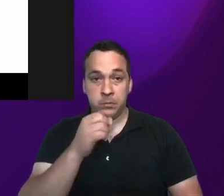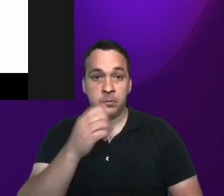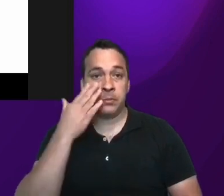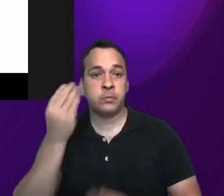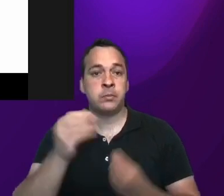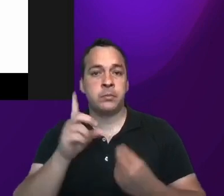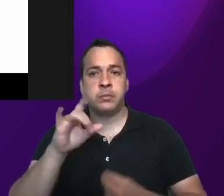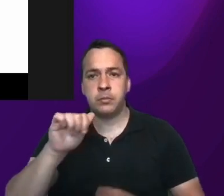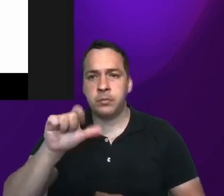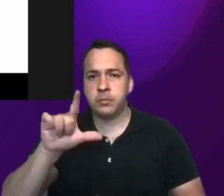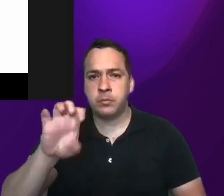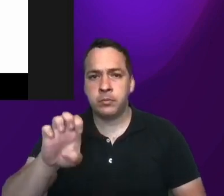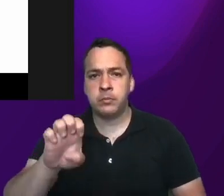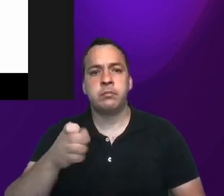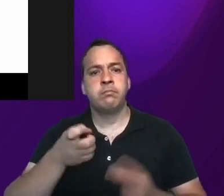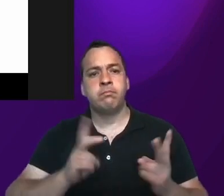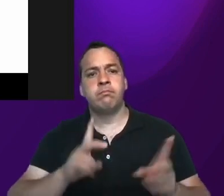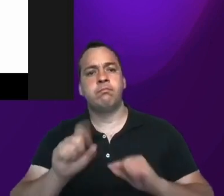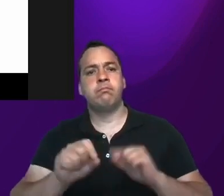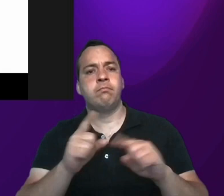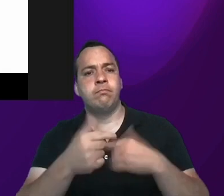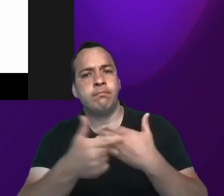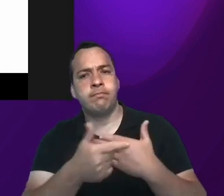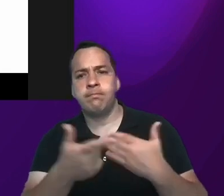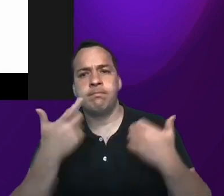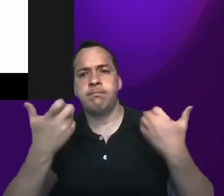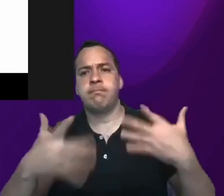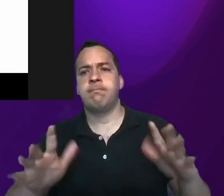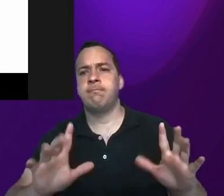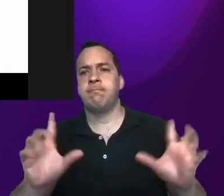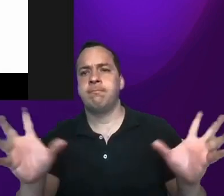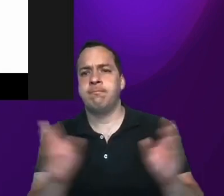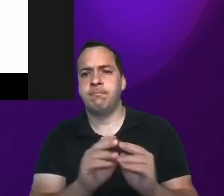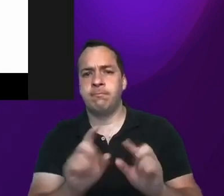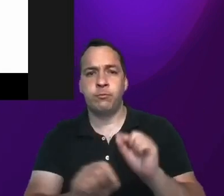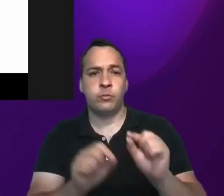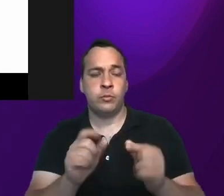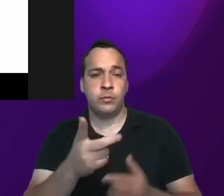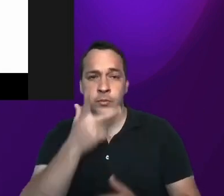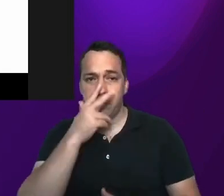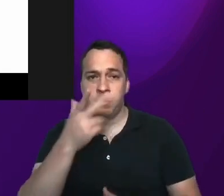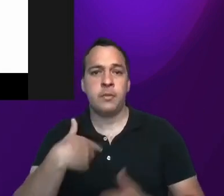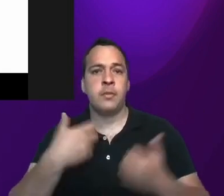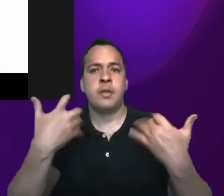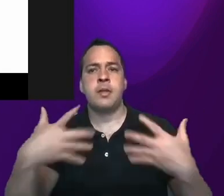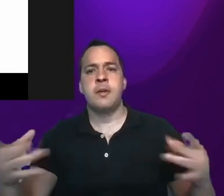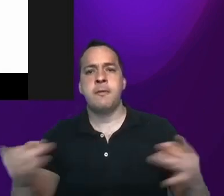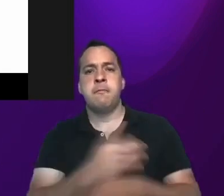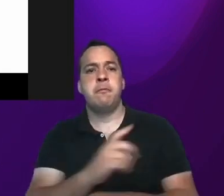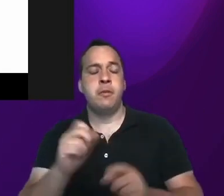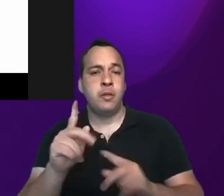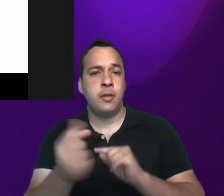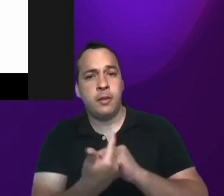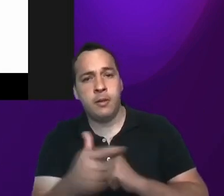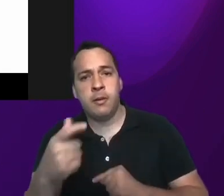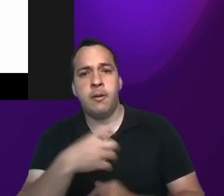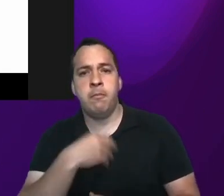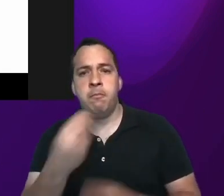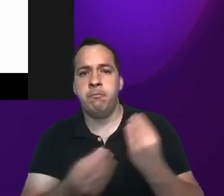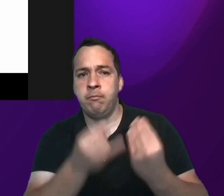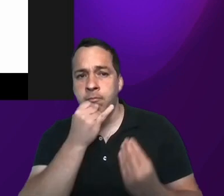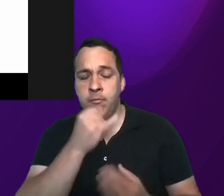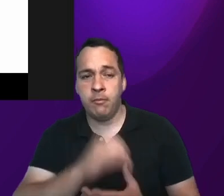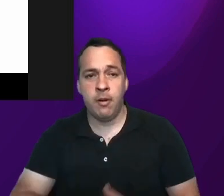contínua tem seu papel, mas eu não vou comentar muito nisso, acho que já foi comentado. Outras formas que a gente tem de